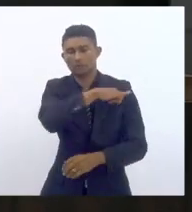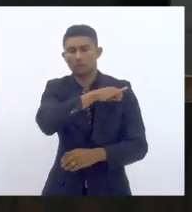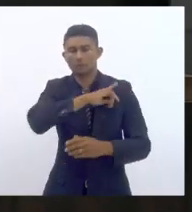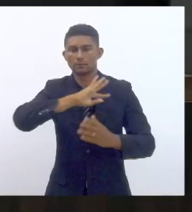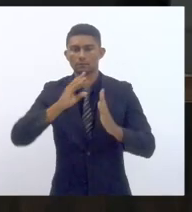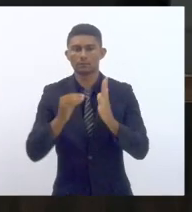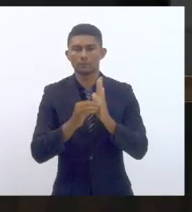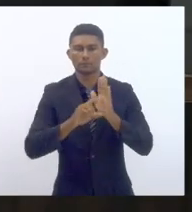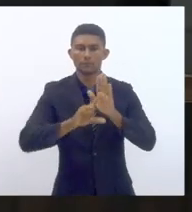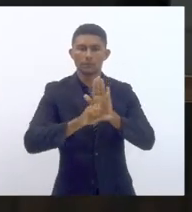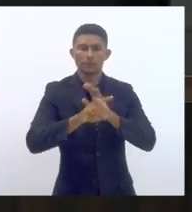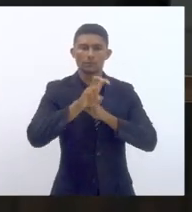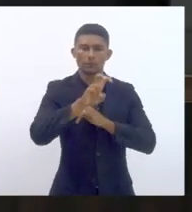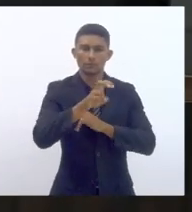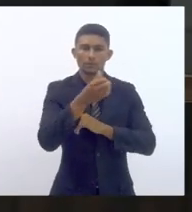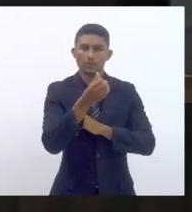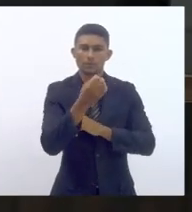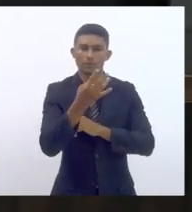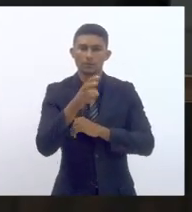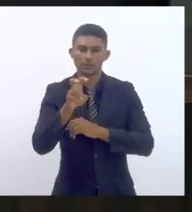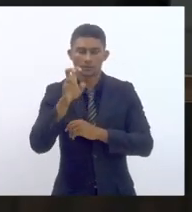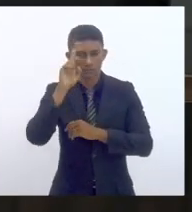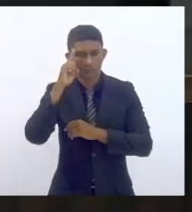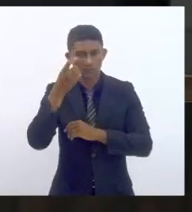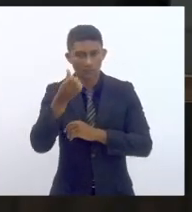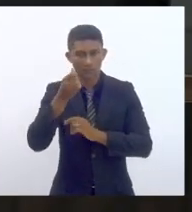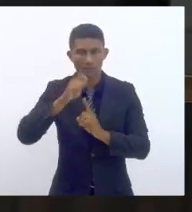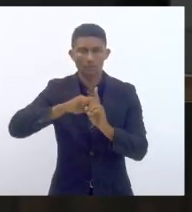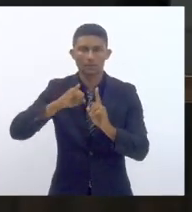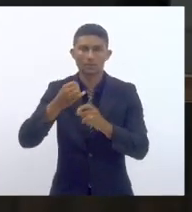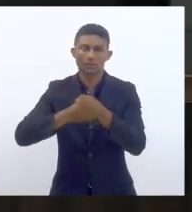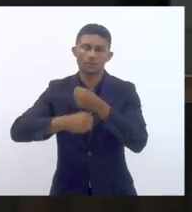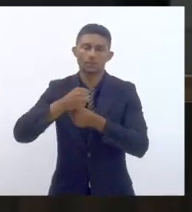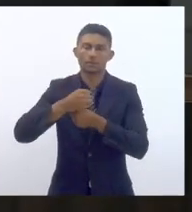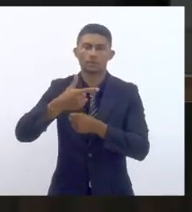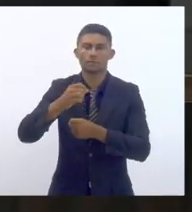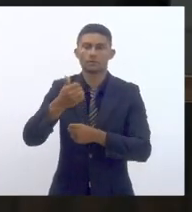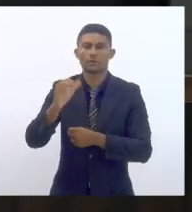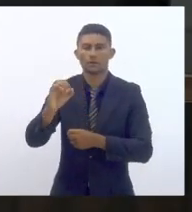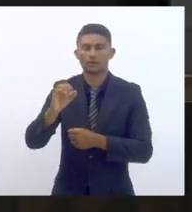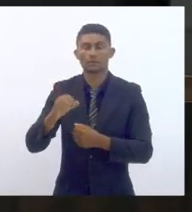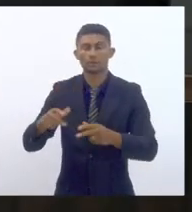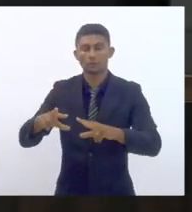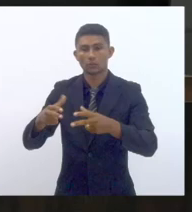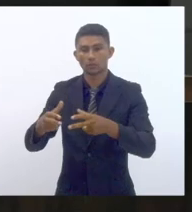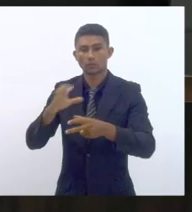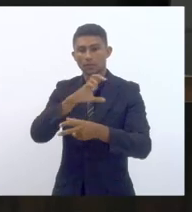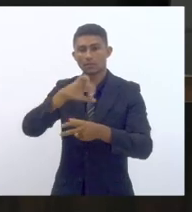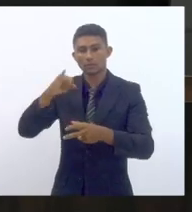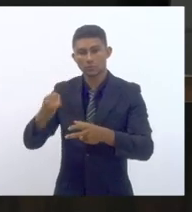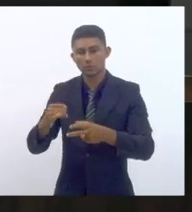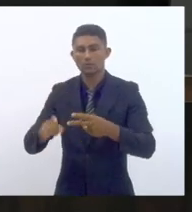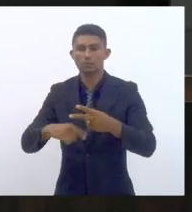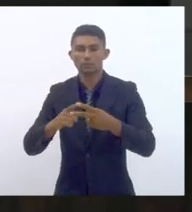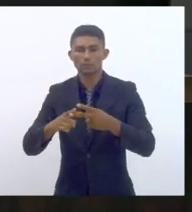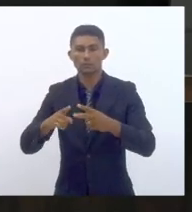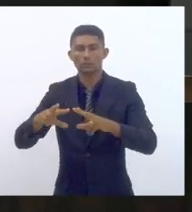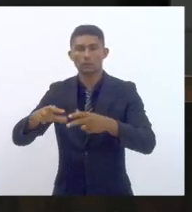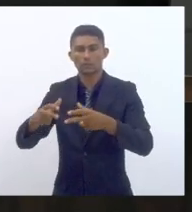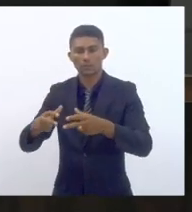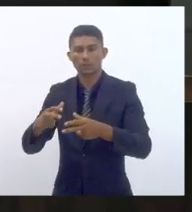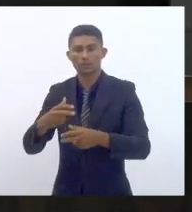Lei 5.645, de 6 de janeiro de 2010, pendente de pareceres das Comissões de Constituição e Justiça e de Combate à